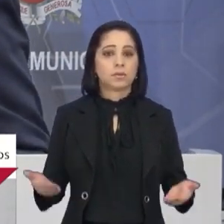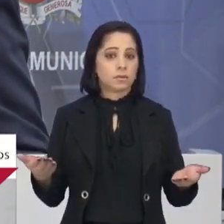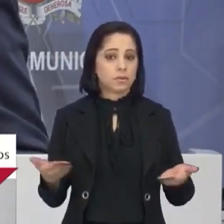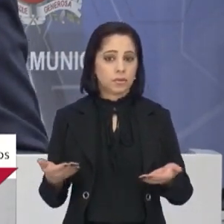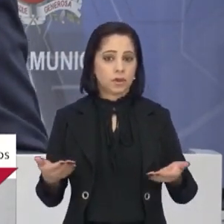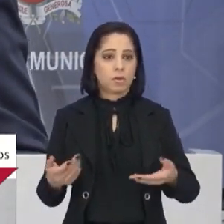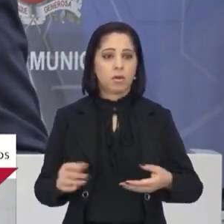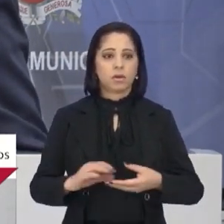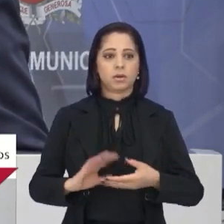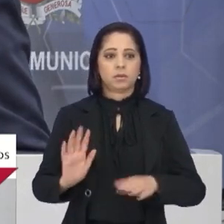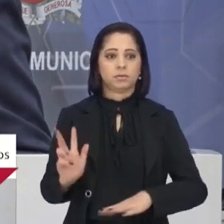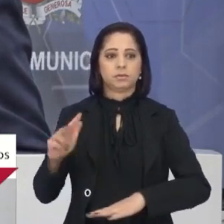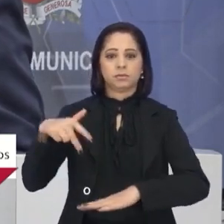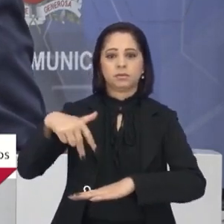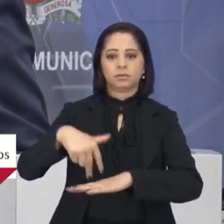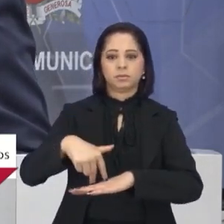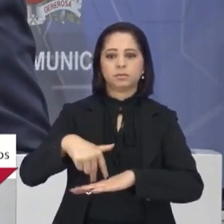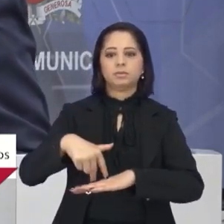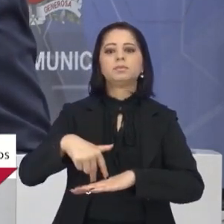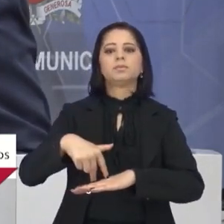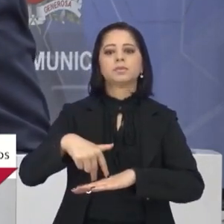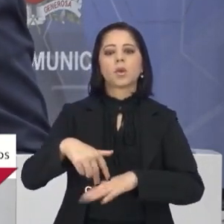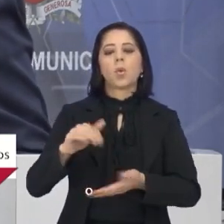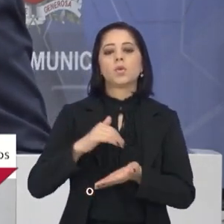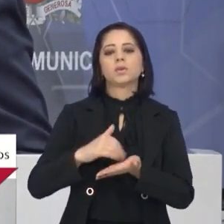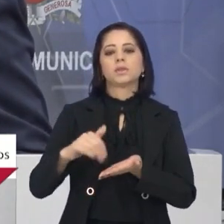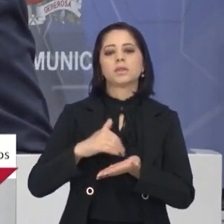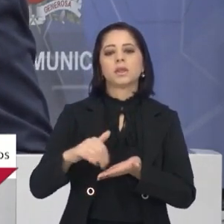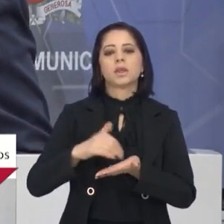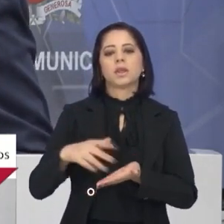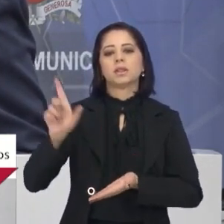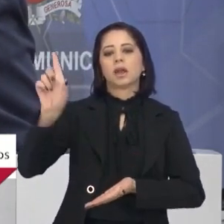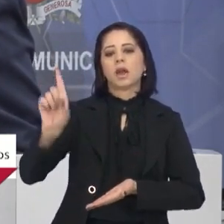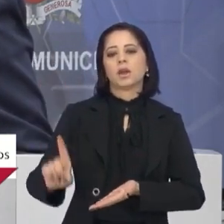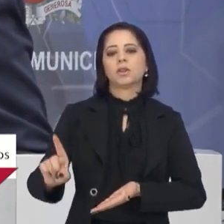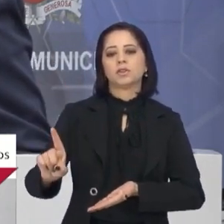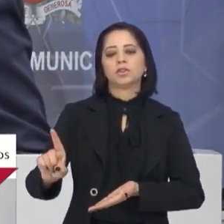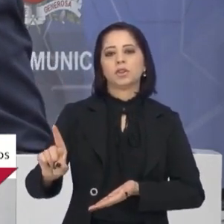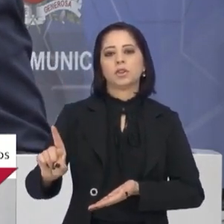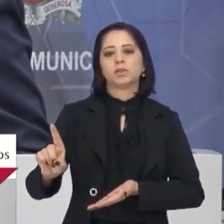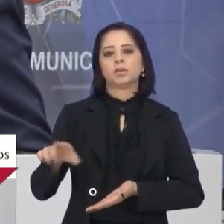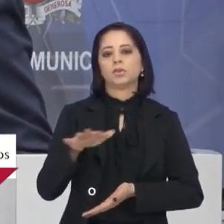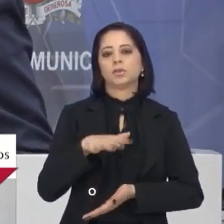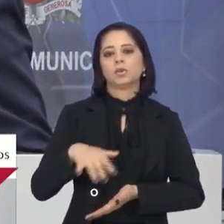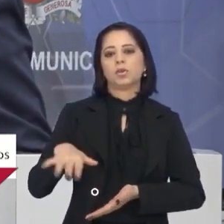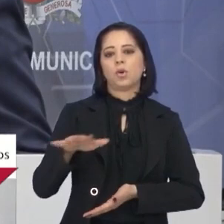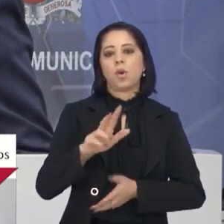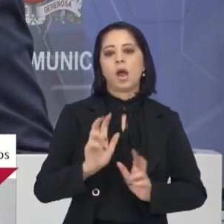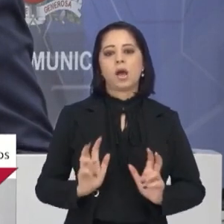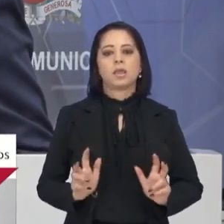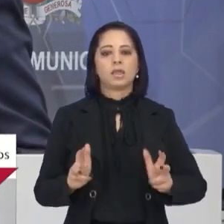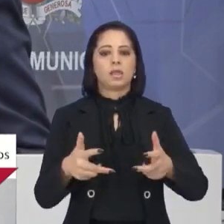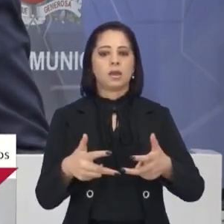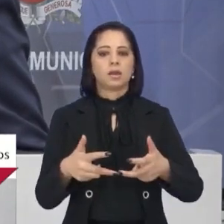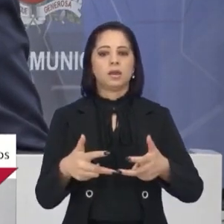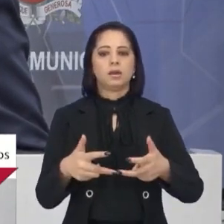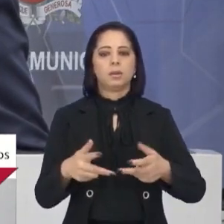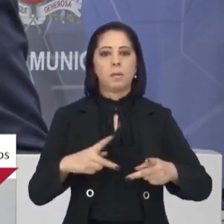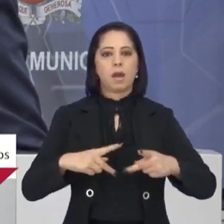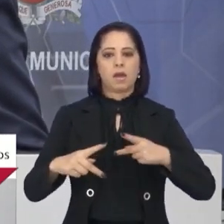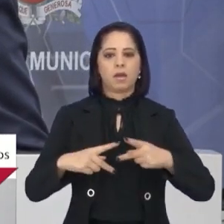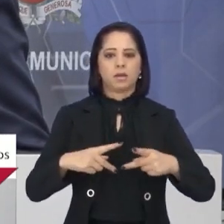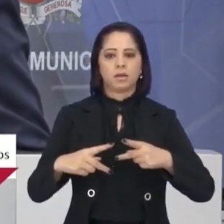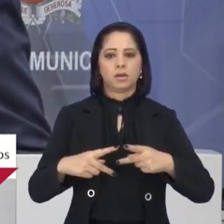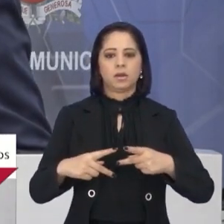a saudação do secretário de diretor geral substituto da Câmara Municipal de São José